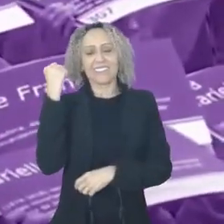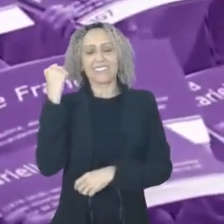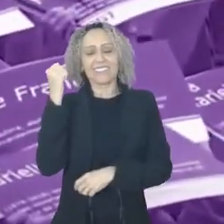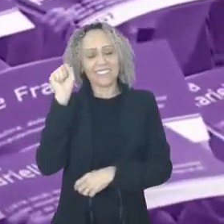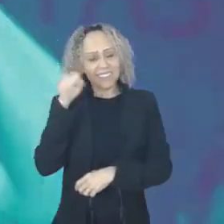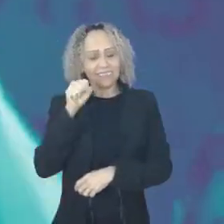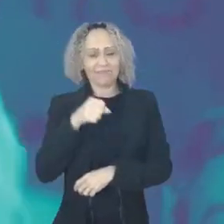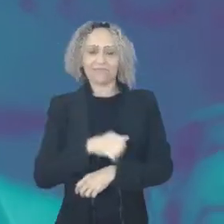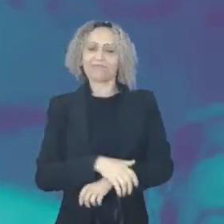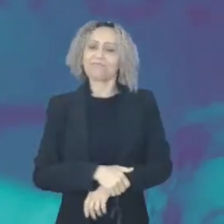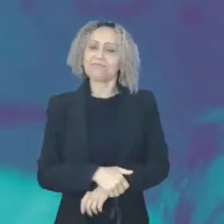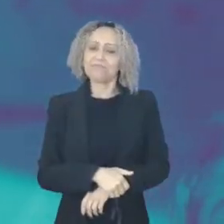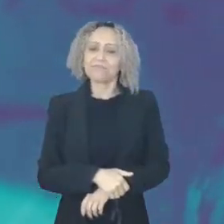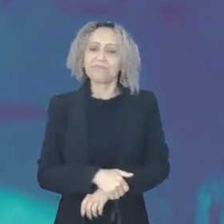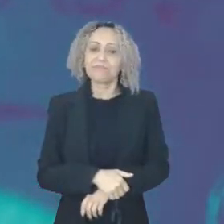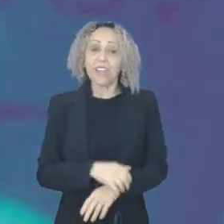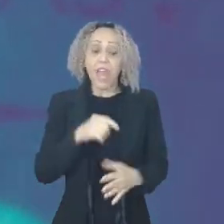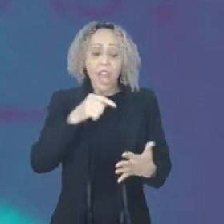acontecer.